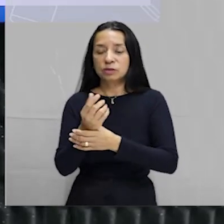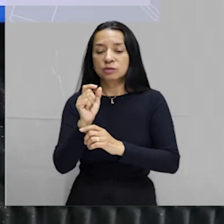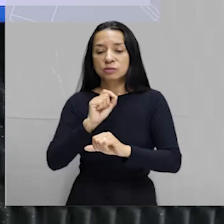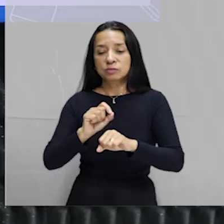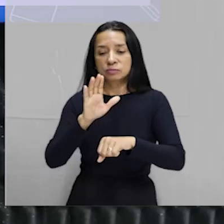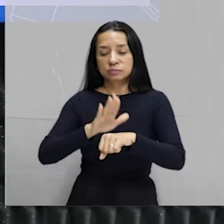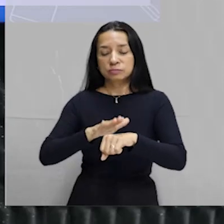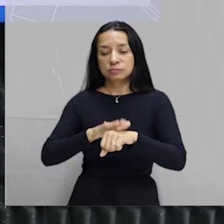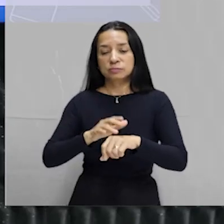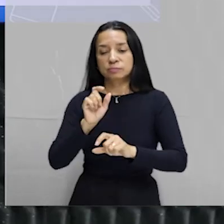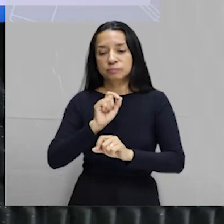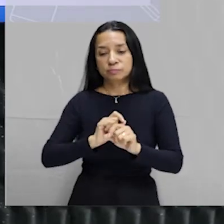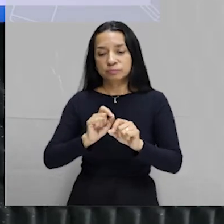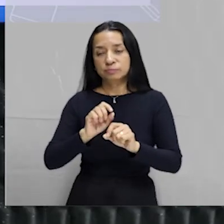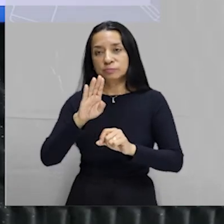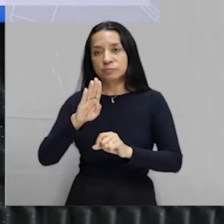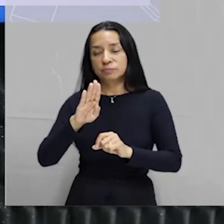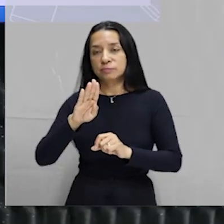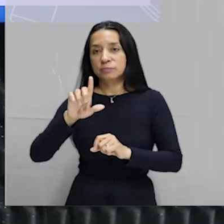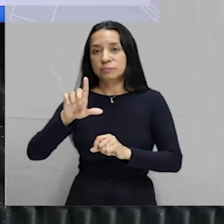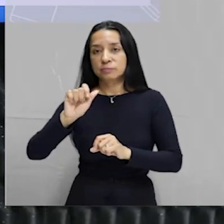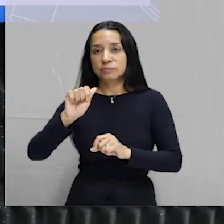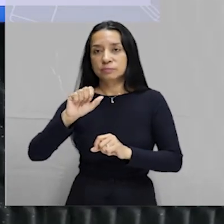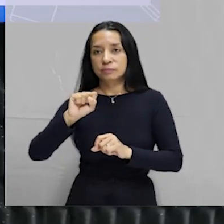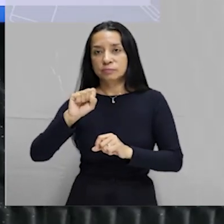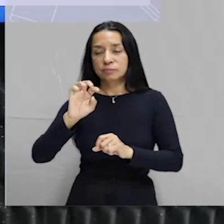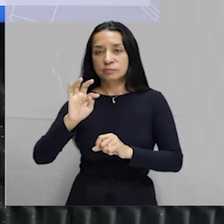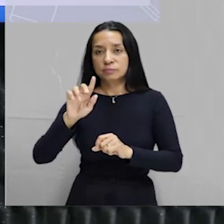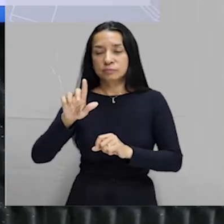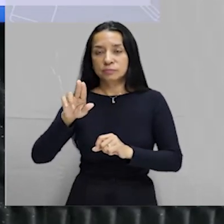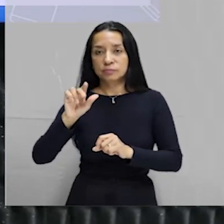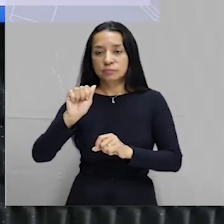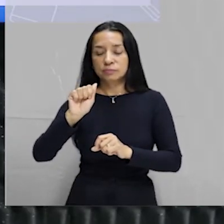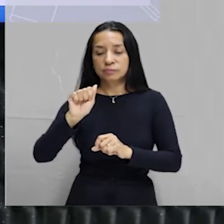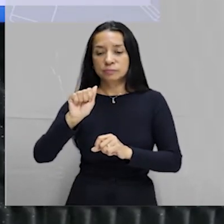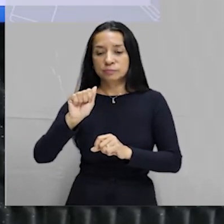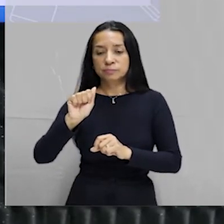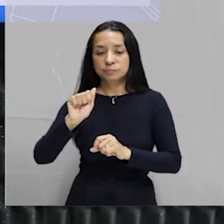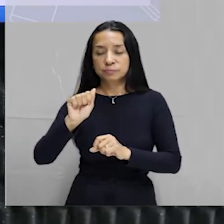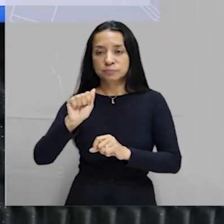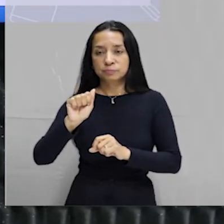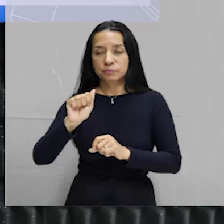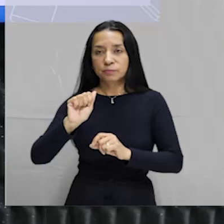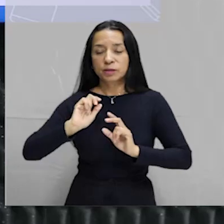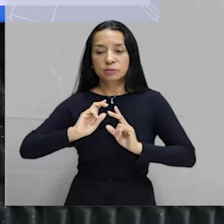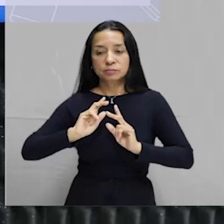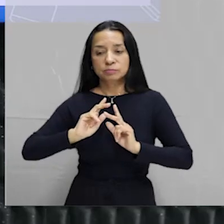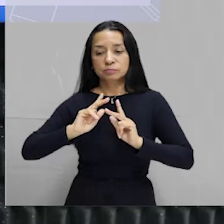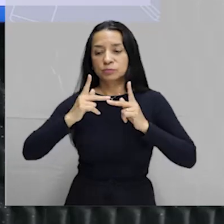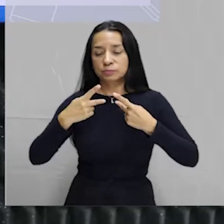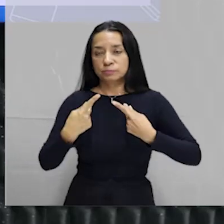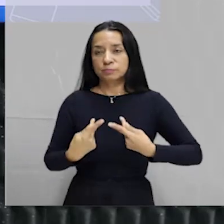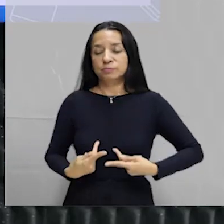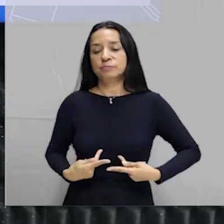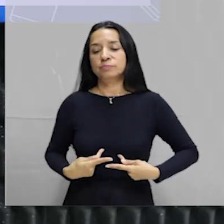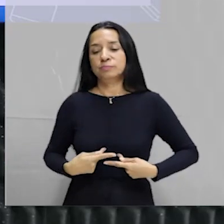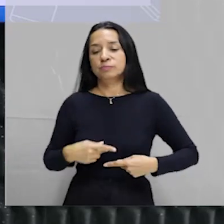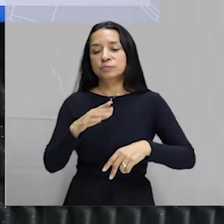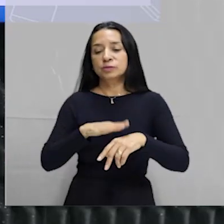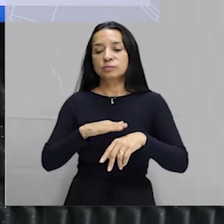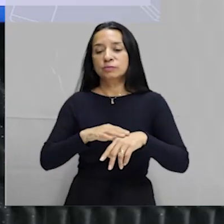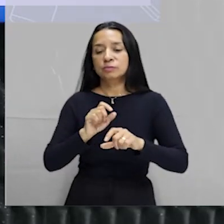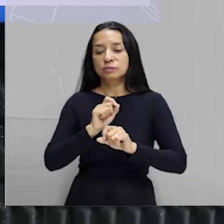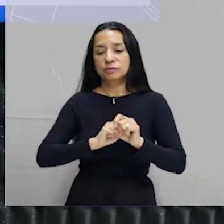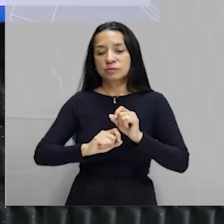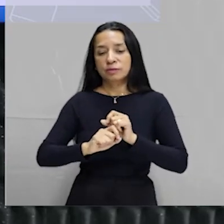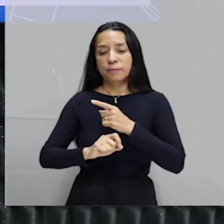nós chamamos de blástula, tá? Então essa blástula nos seres humanos nós chamamos